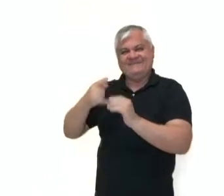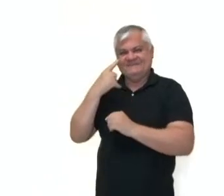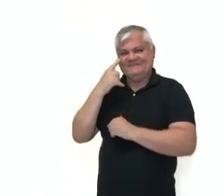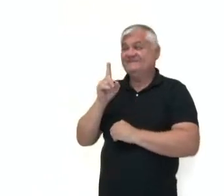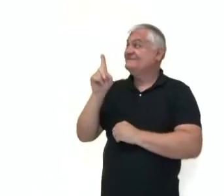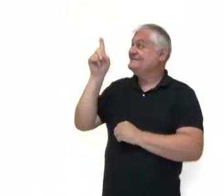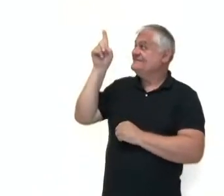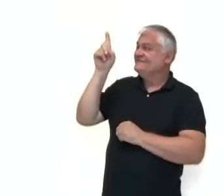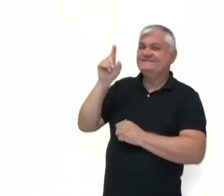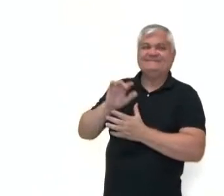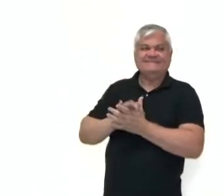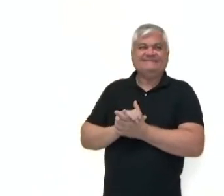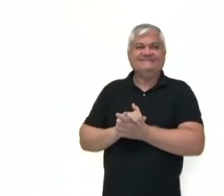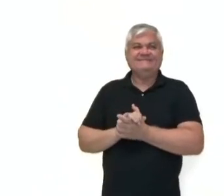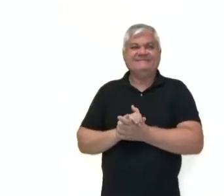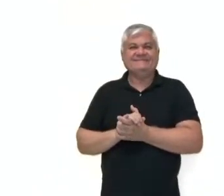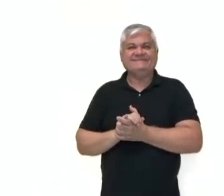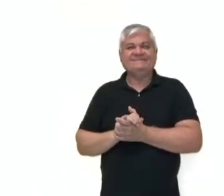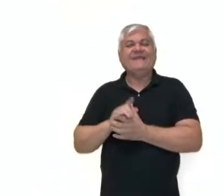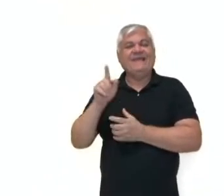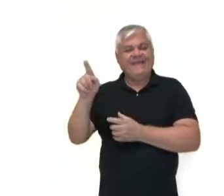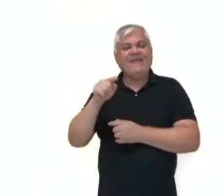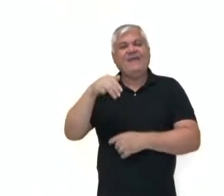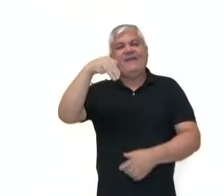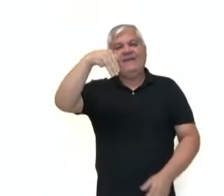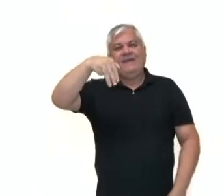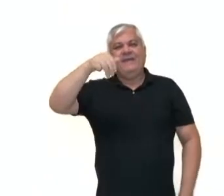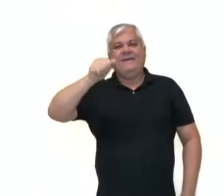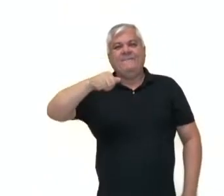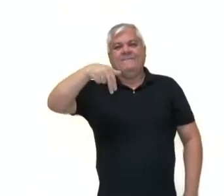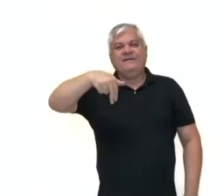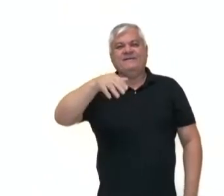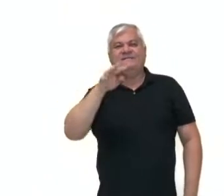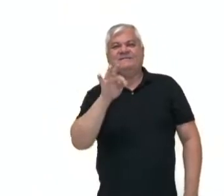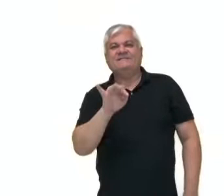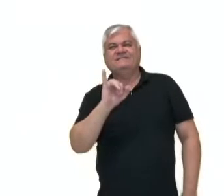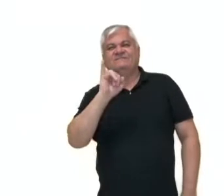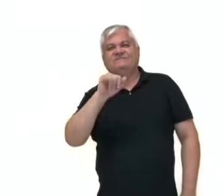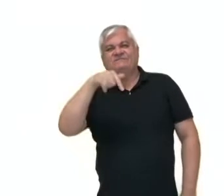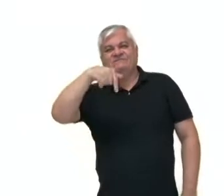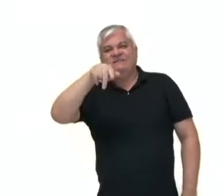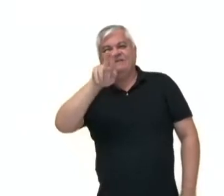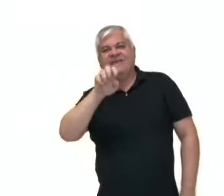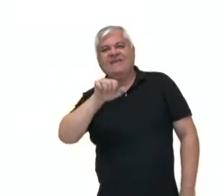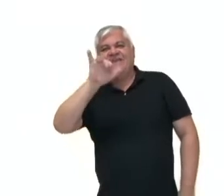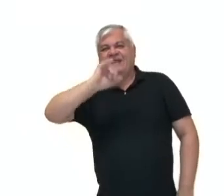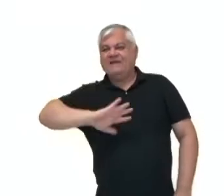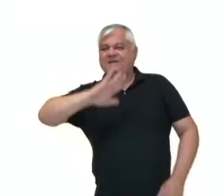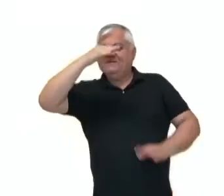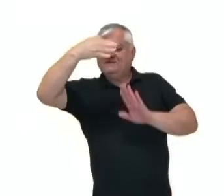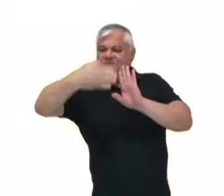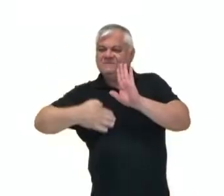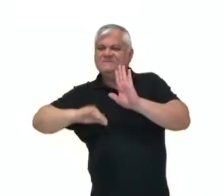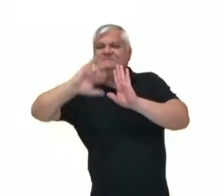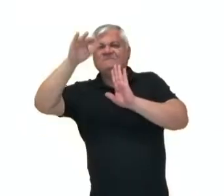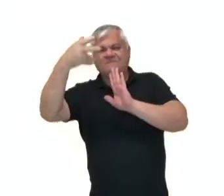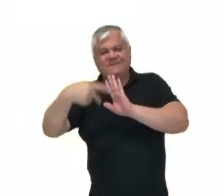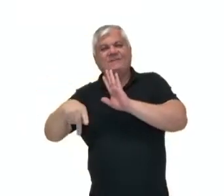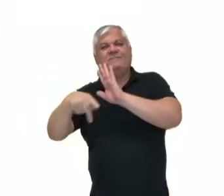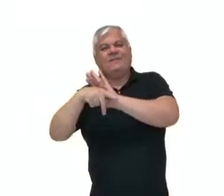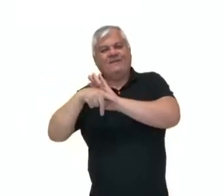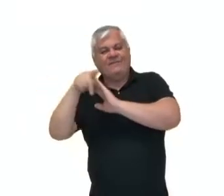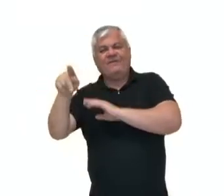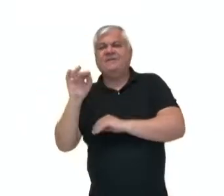da Mantiqueira, no Vale do Paraíba do Sul, né, do Rio Paraíba do Sul. Então, uma característica bem específica dessa região, que tem